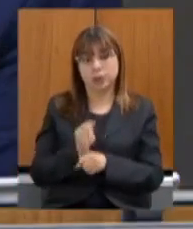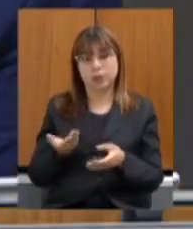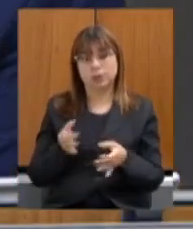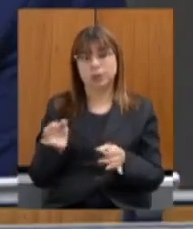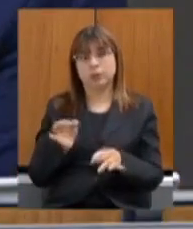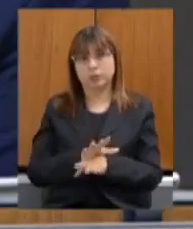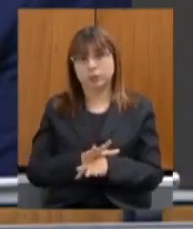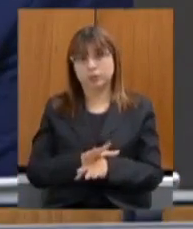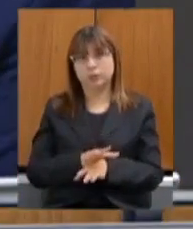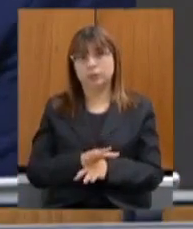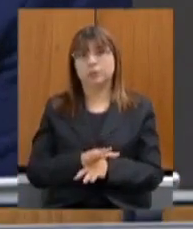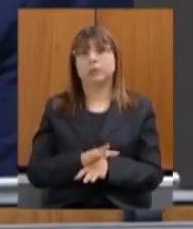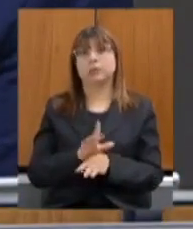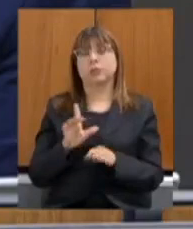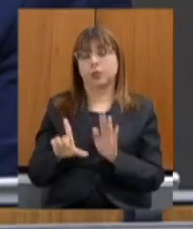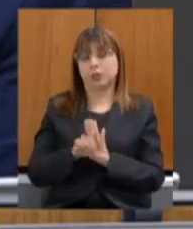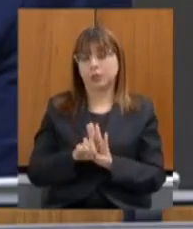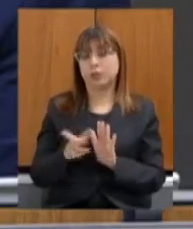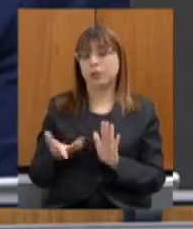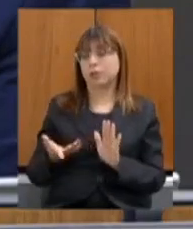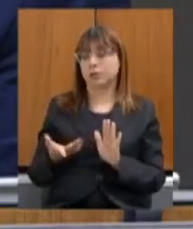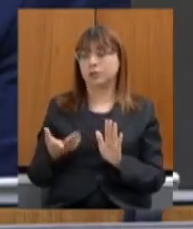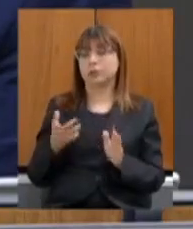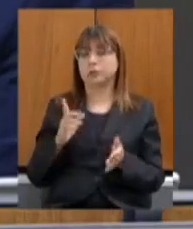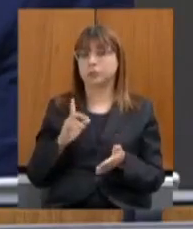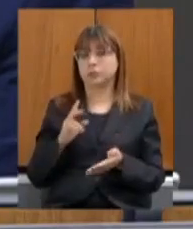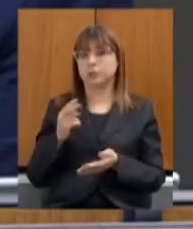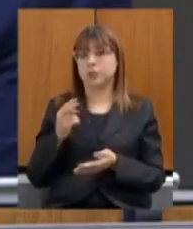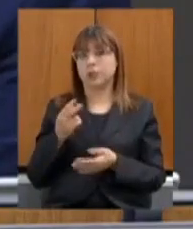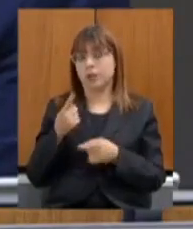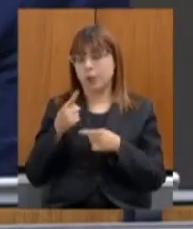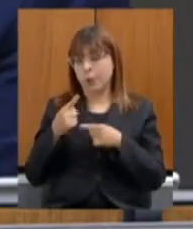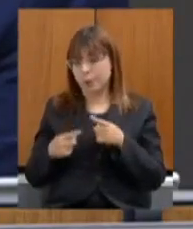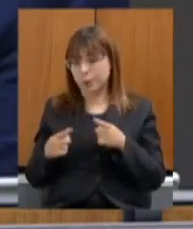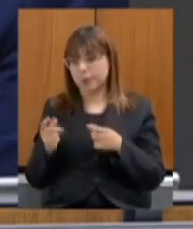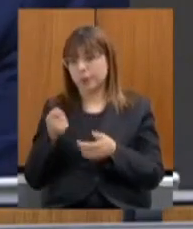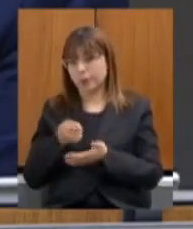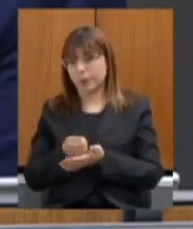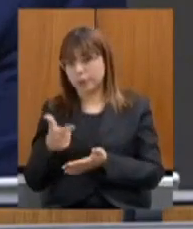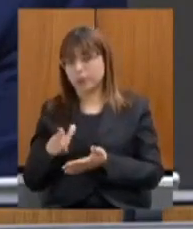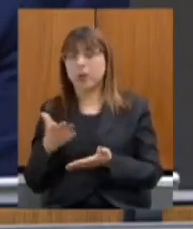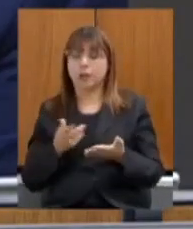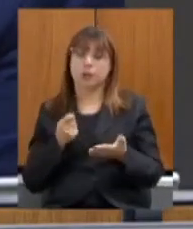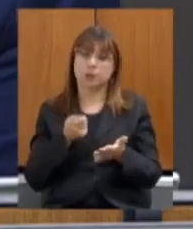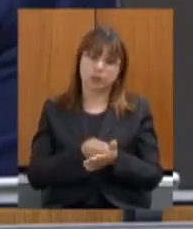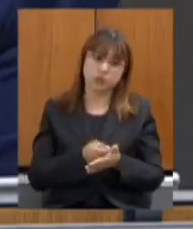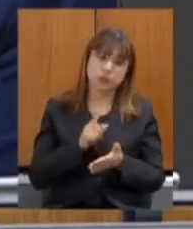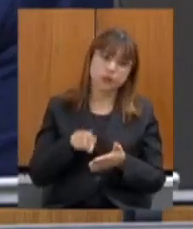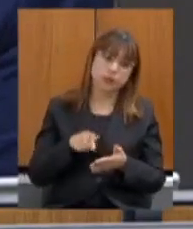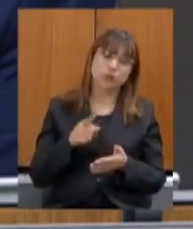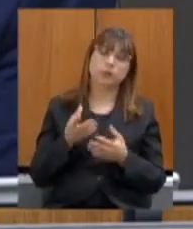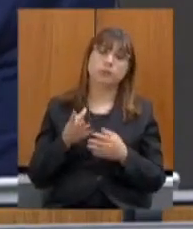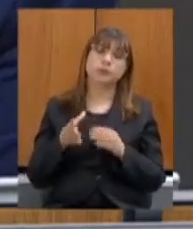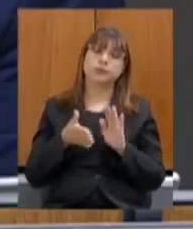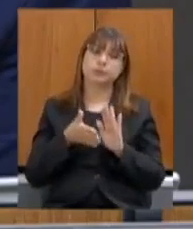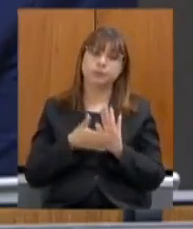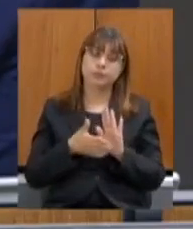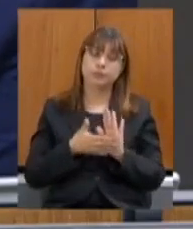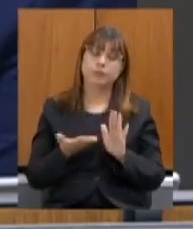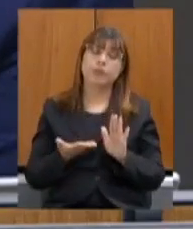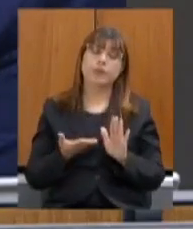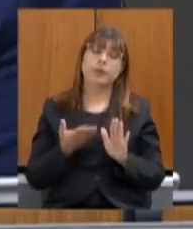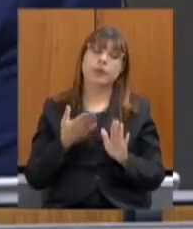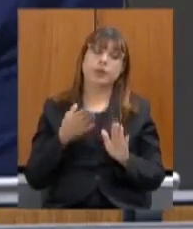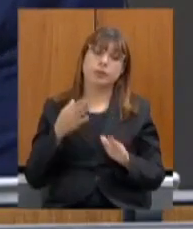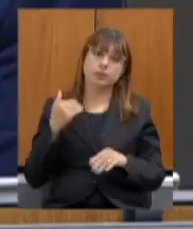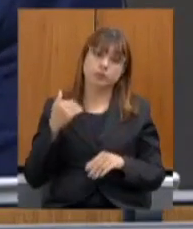o impedimento legal das eleições de pagamento de emendas parlamentares, voltaremos a pagar as emendas parlamentares e as emendas de participação popular,